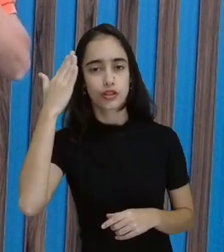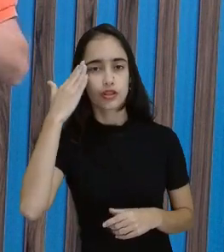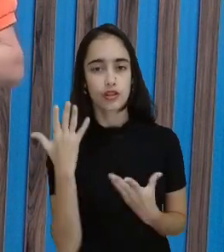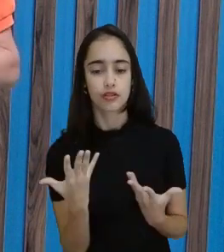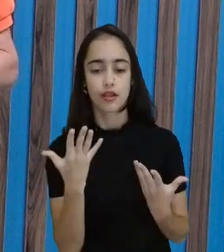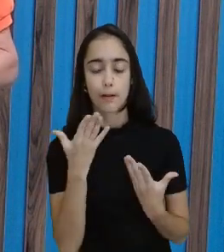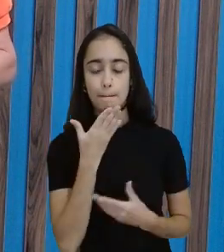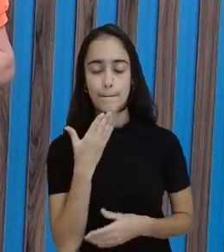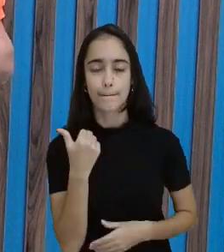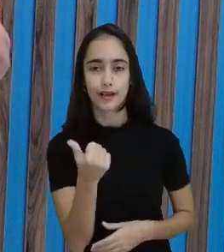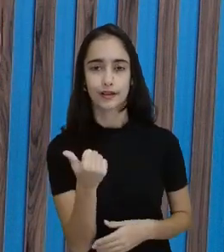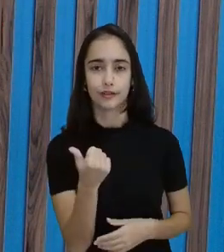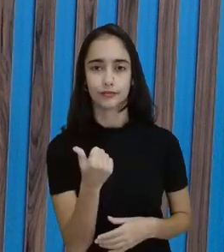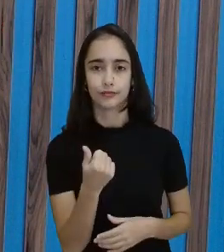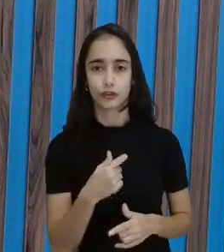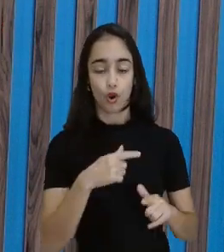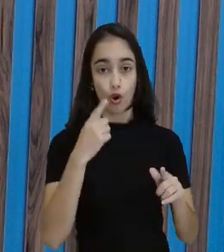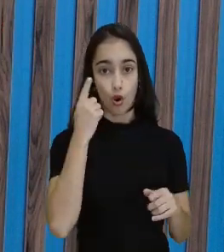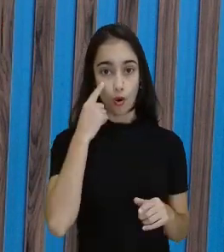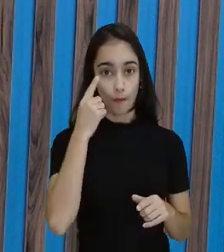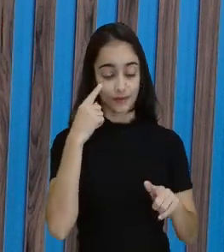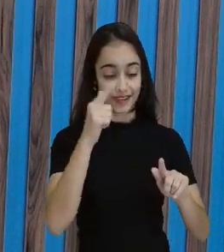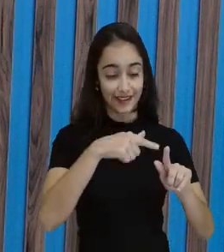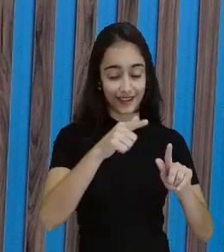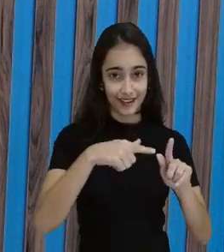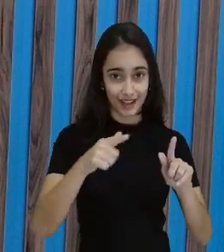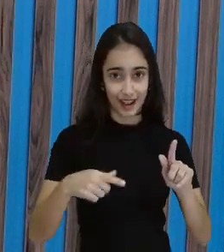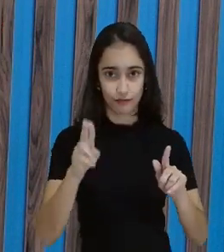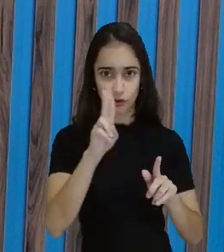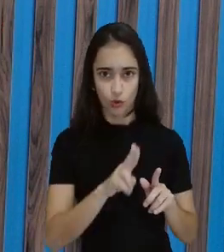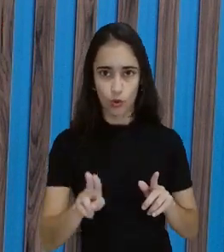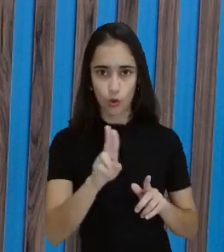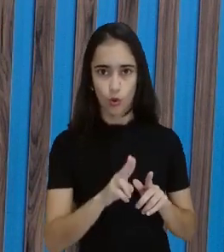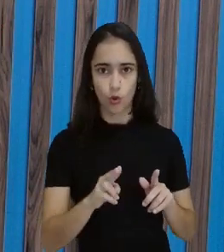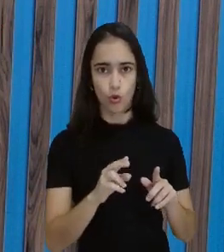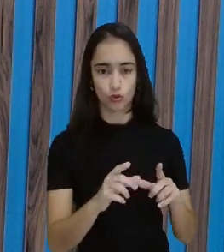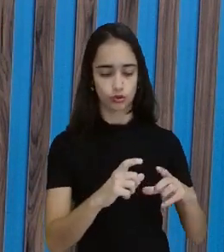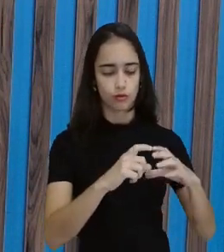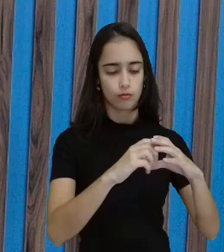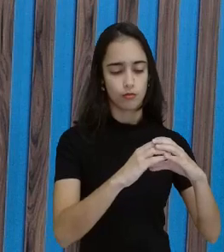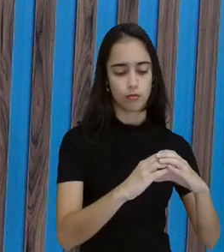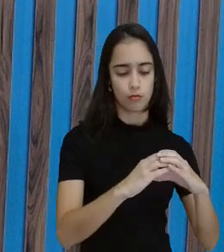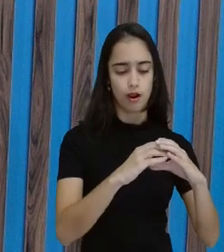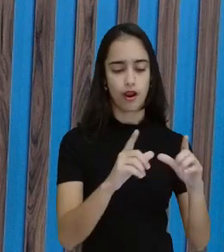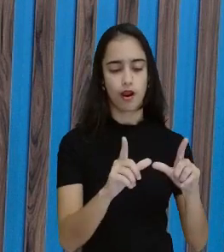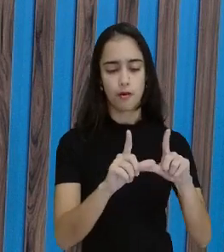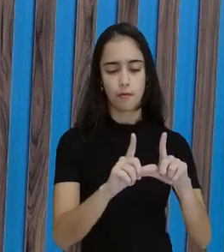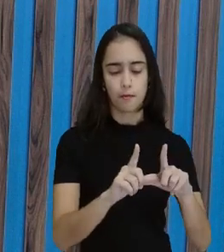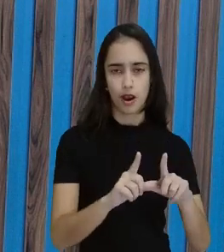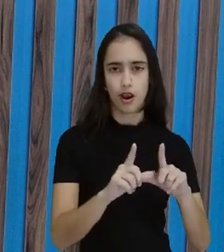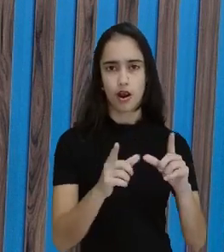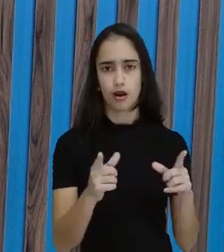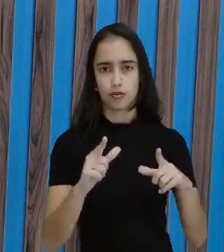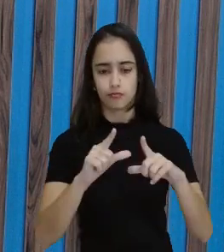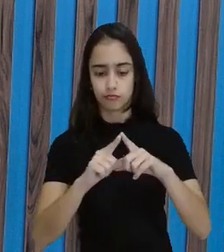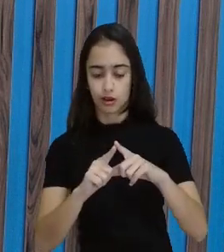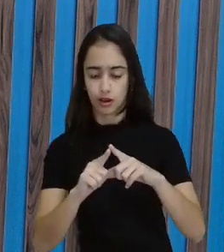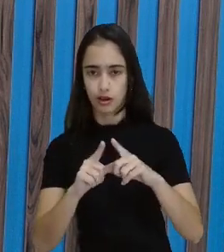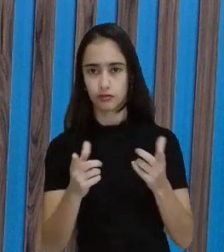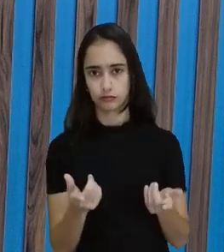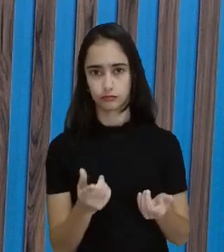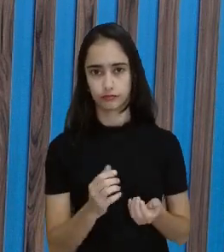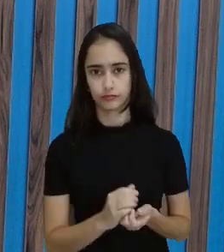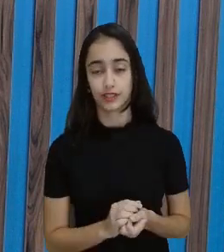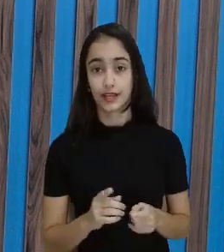tabela. Gráfico é através de formas geométricas. Já a tabela é através de linhas e